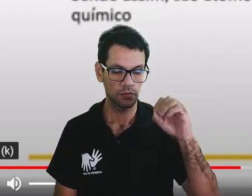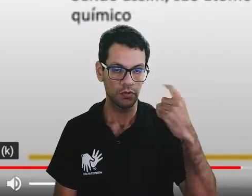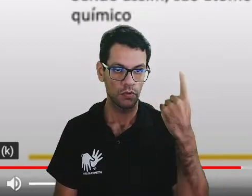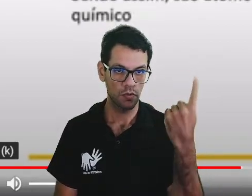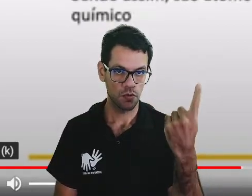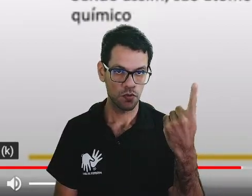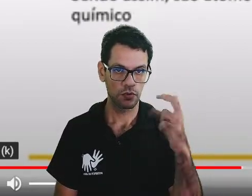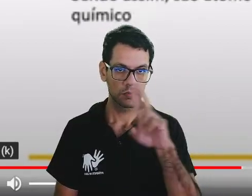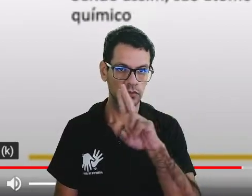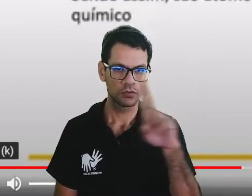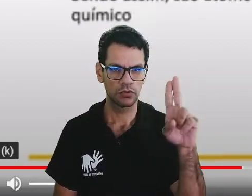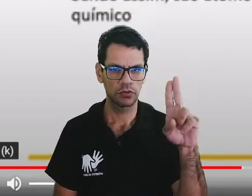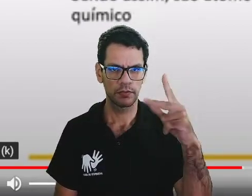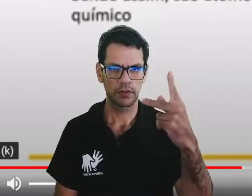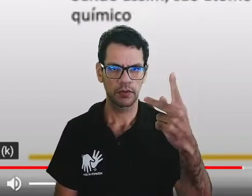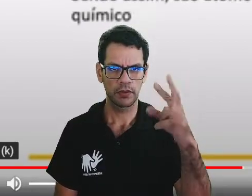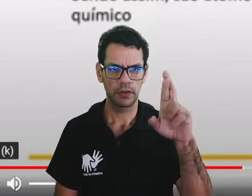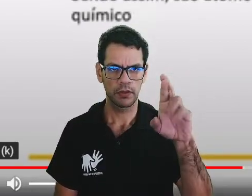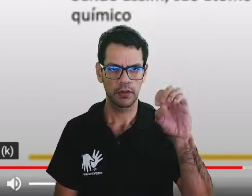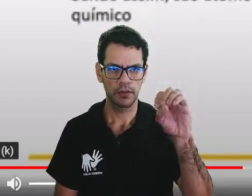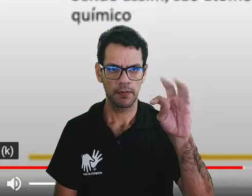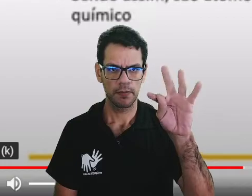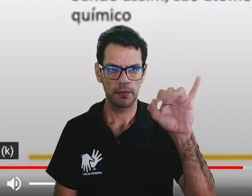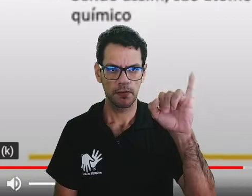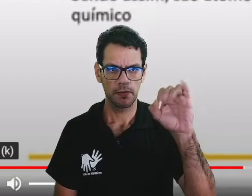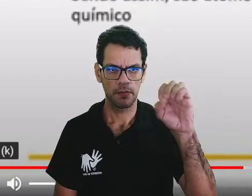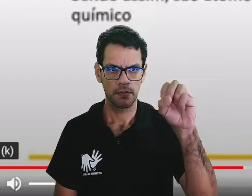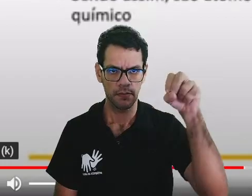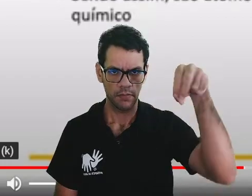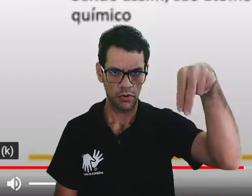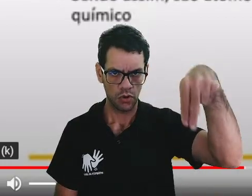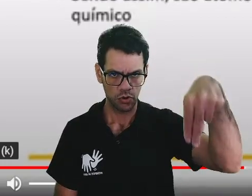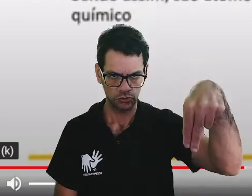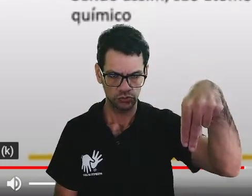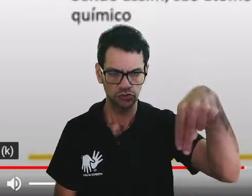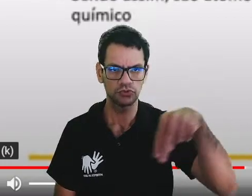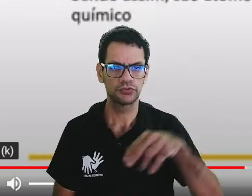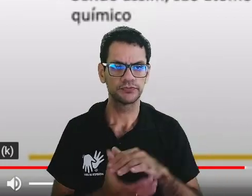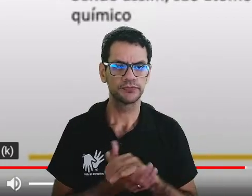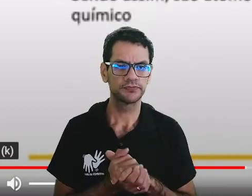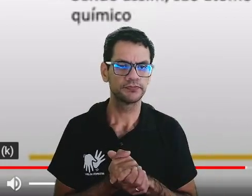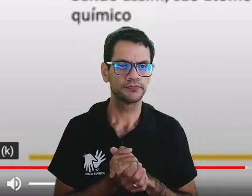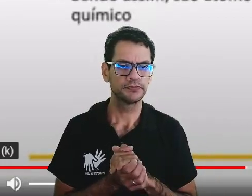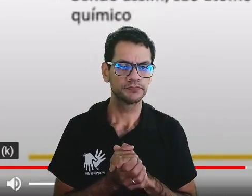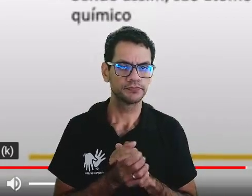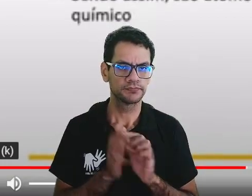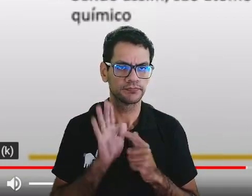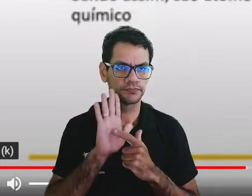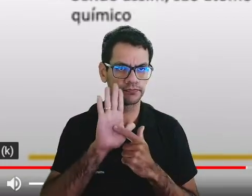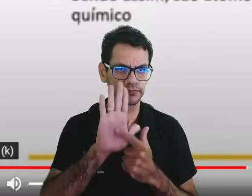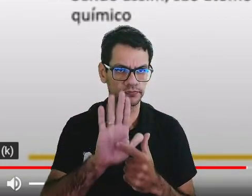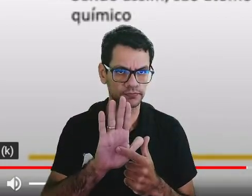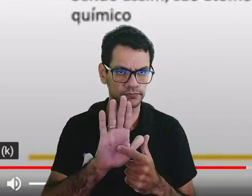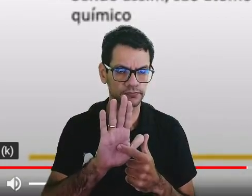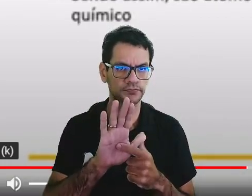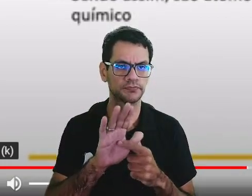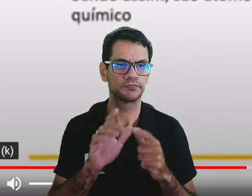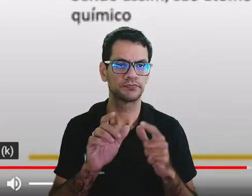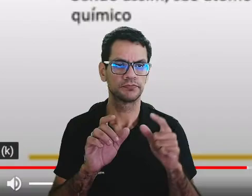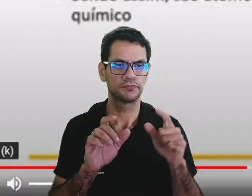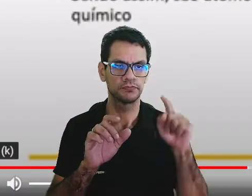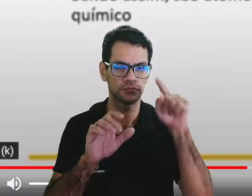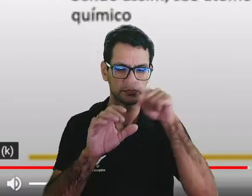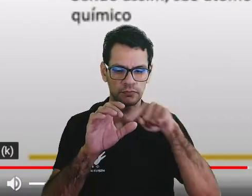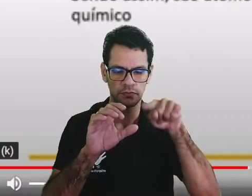prótio. Então, ele tem 1 e 1. Então, aqui está sendo representado o elétron aqui em volta e aqui no